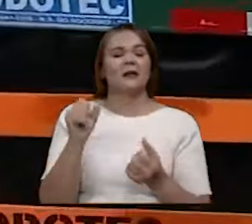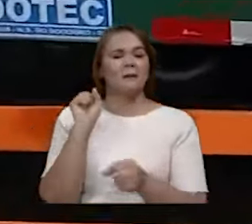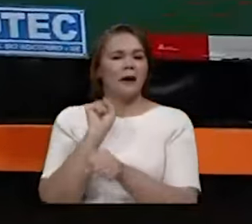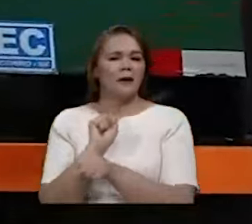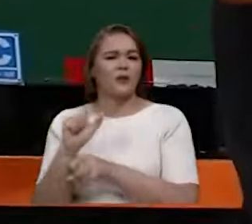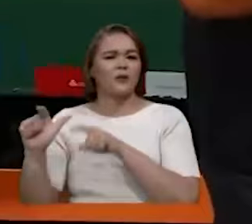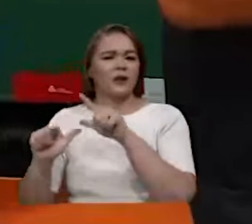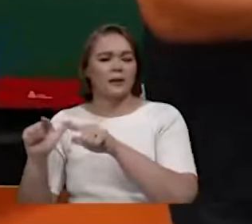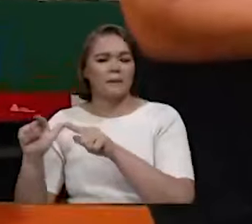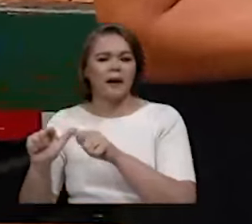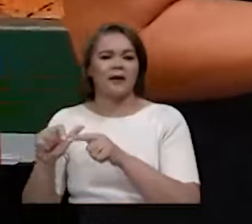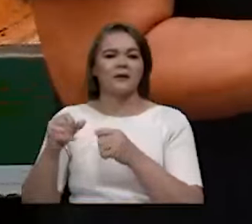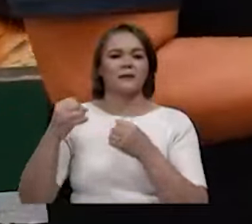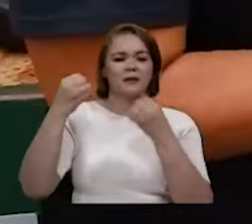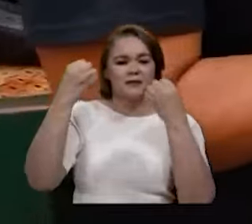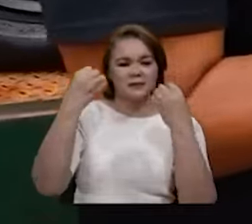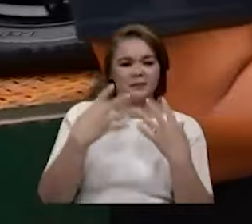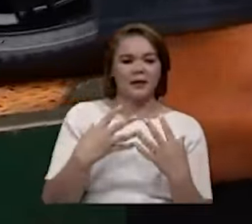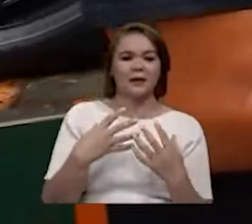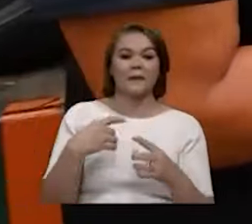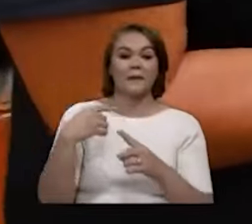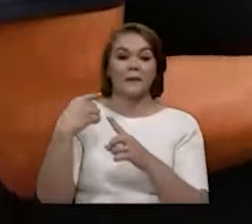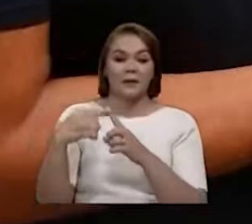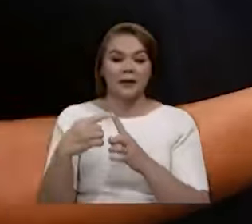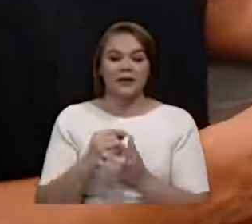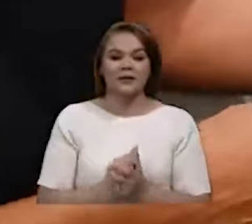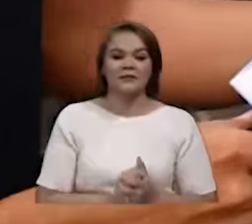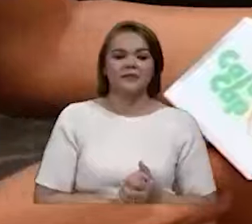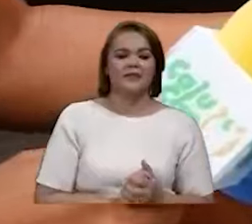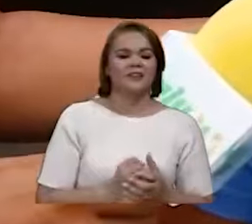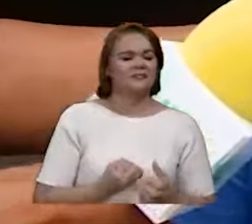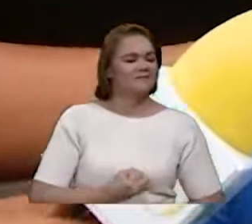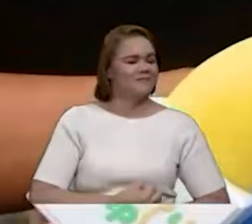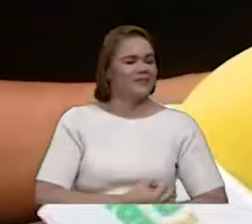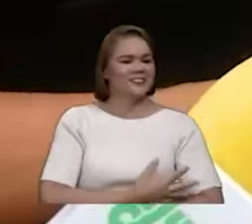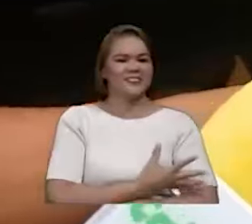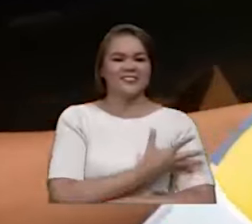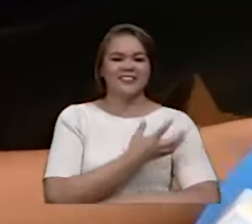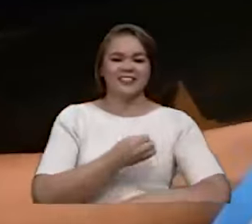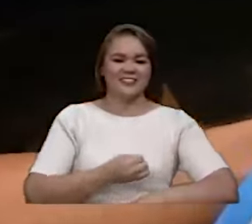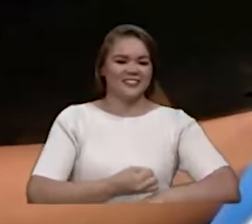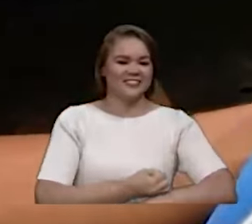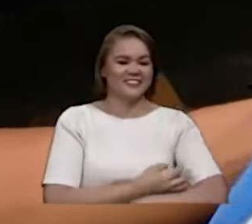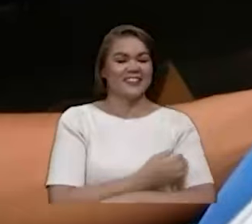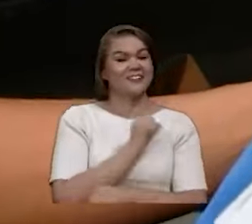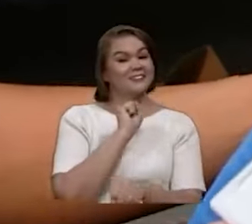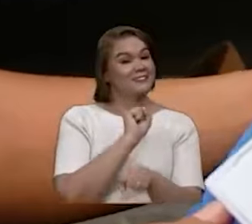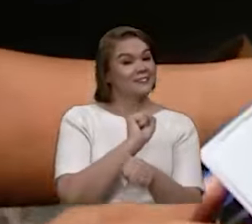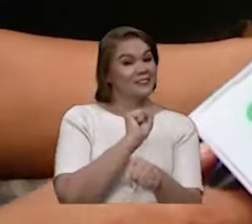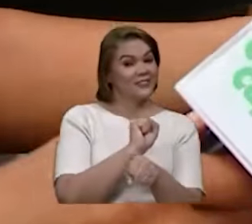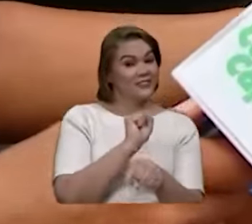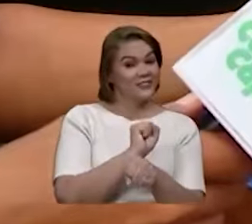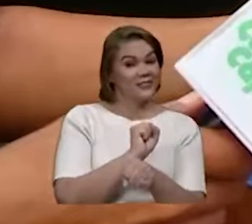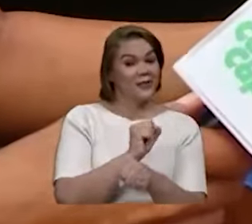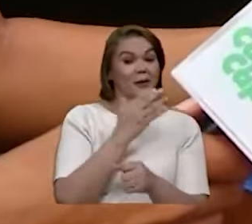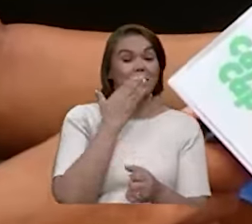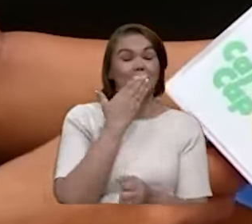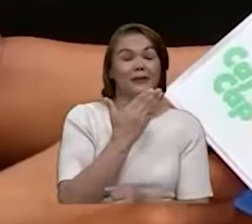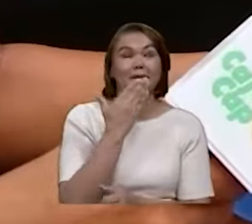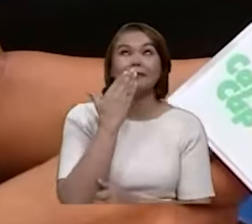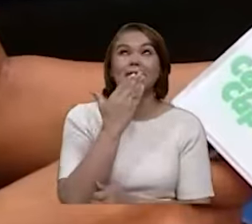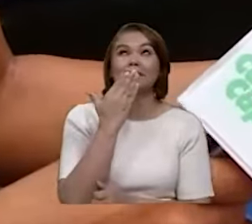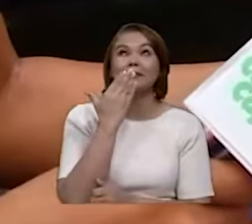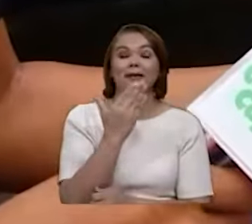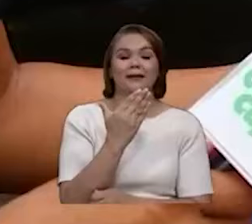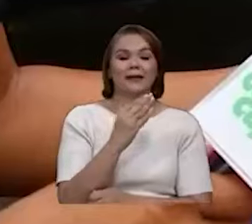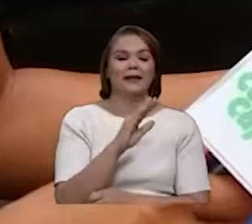da emoção, né? Eu cheguei aqui, você tava emocionada, né? Tava muito emocionada. Esperei muito, pedi tanto e chegou